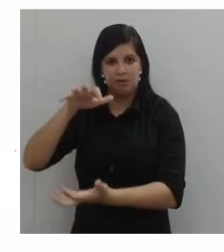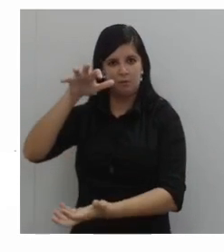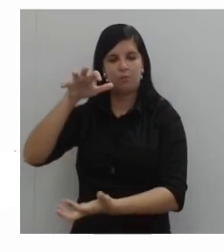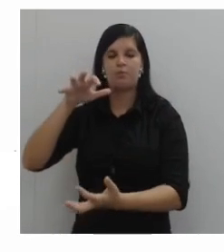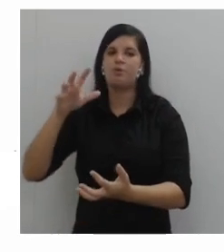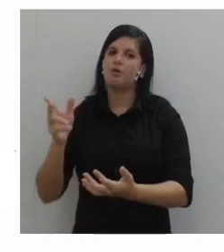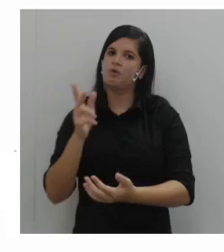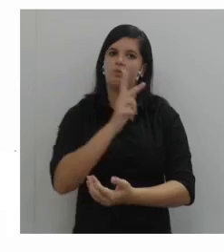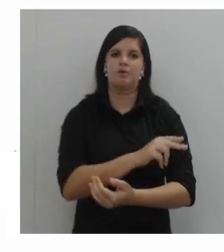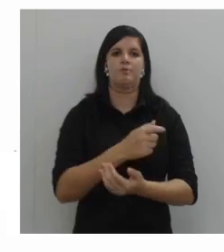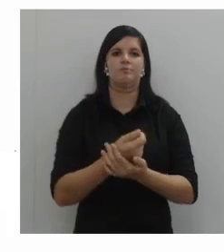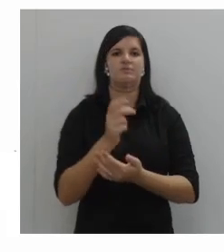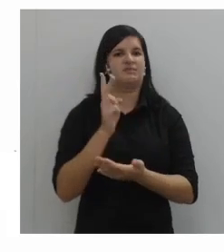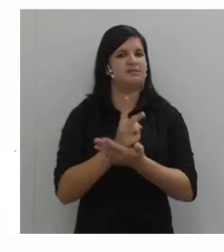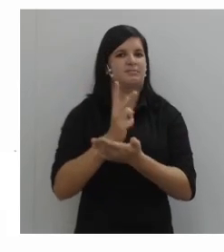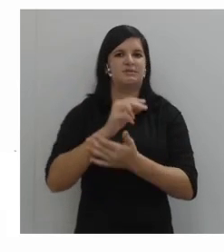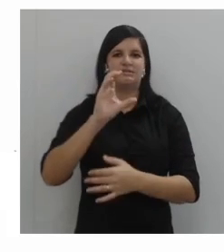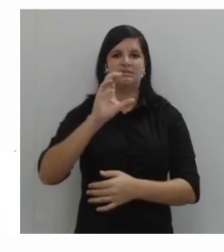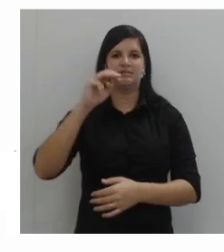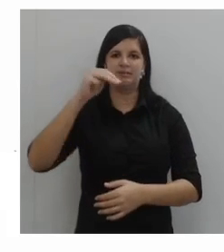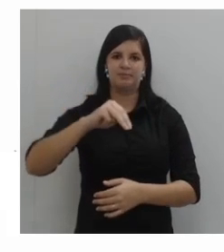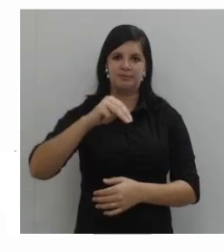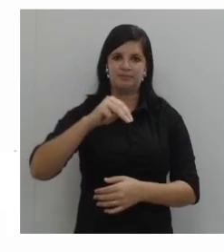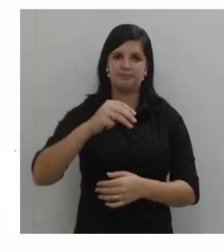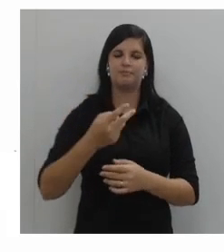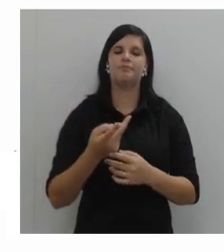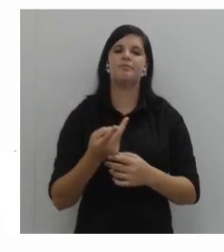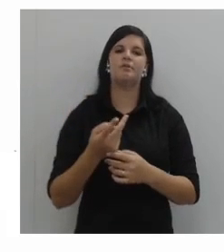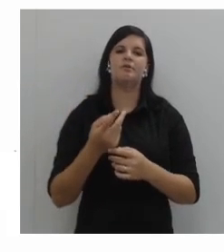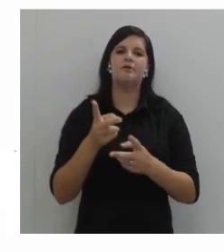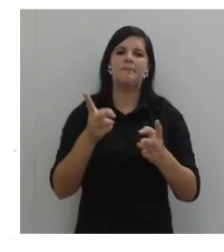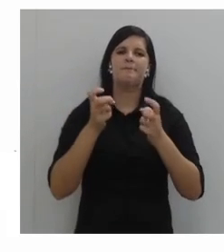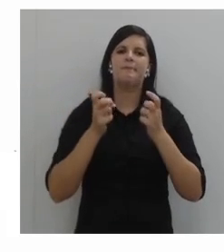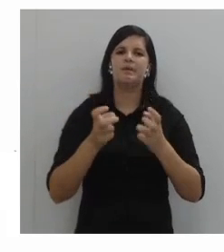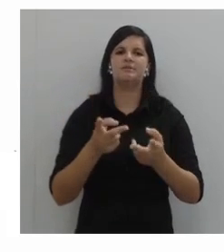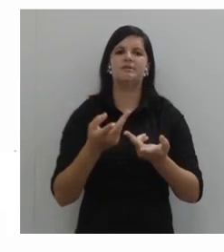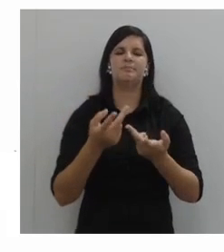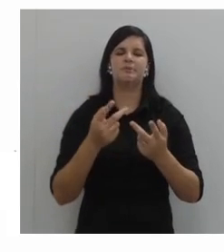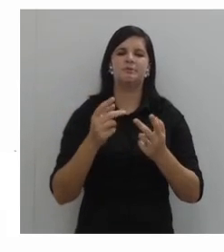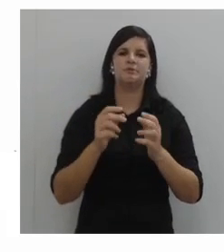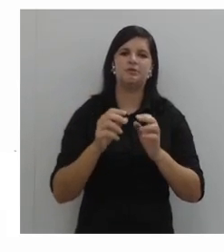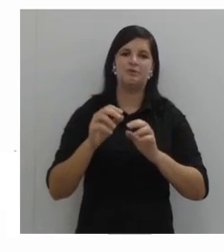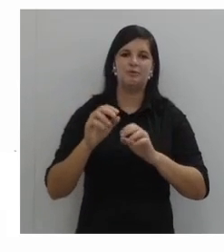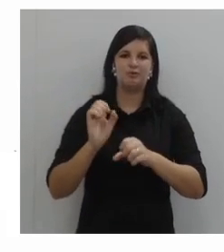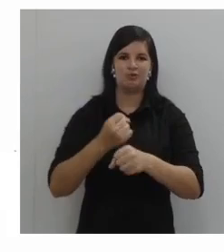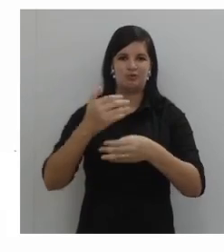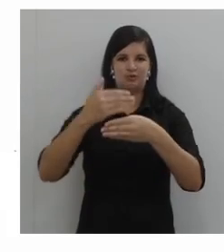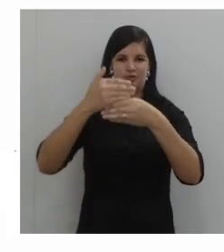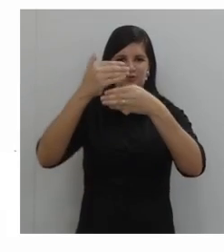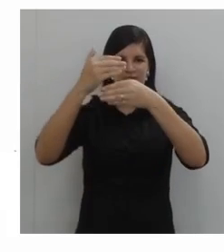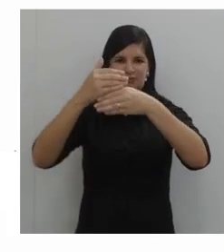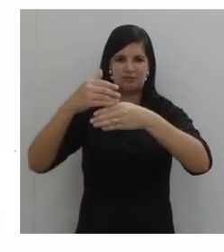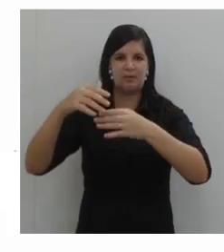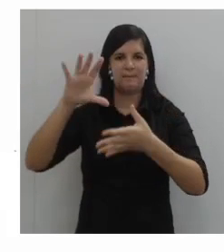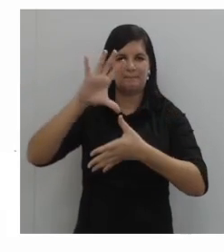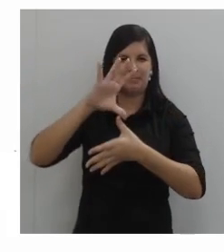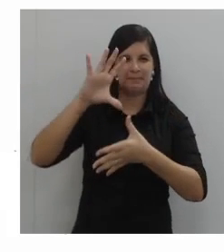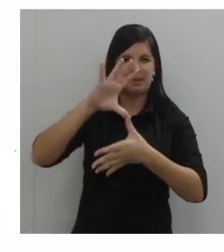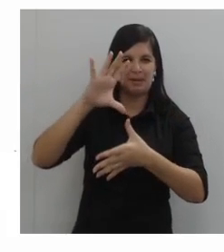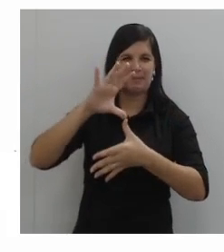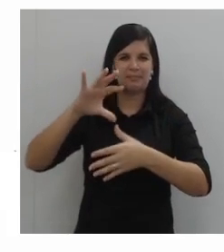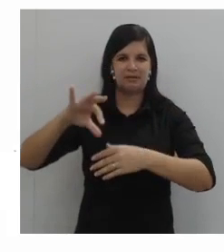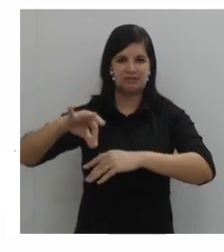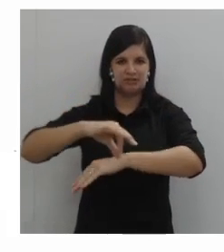em centímetros. Se você olhar aí as escalas dos projetos de construção, as escalas dos mapas de